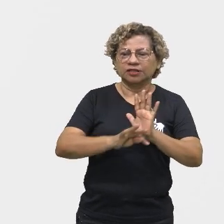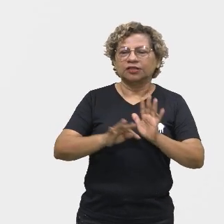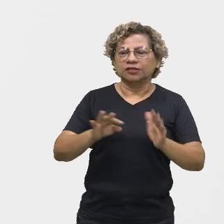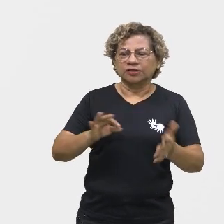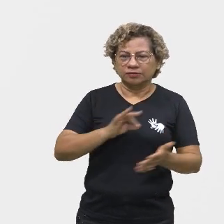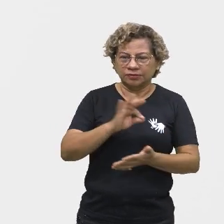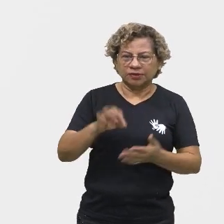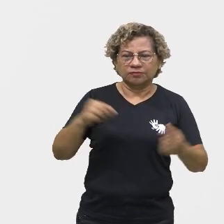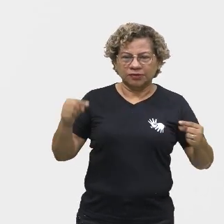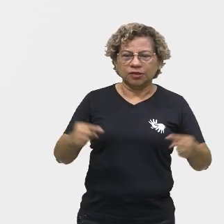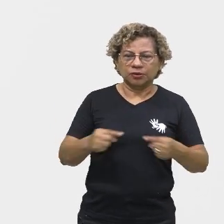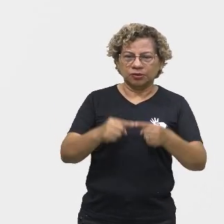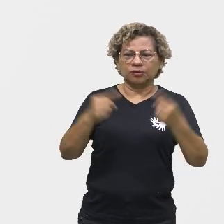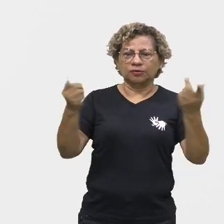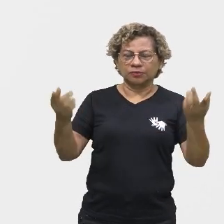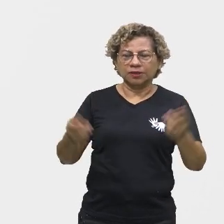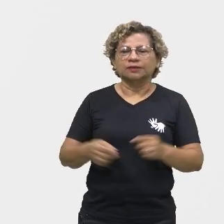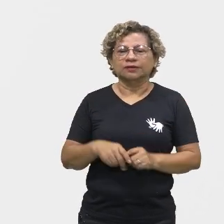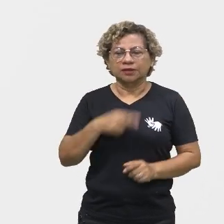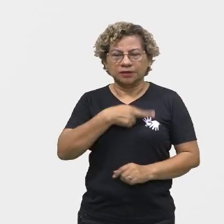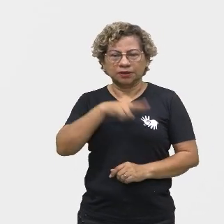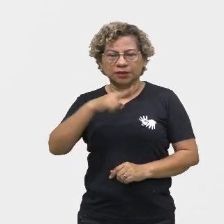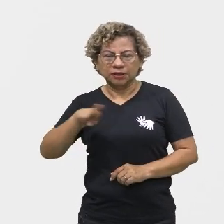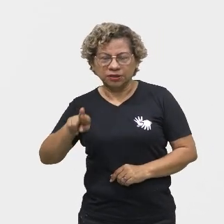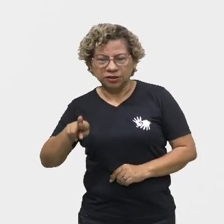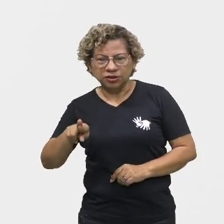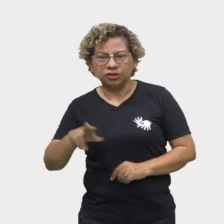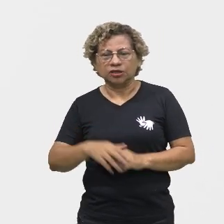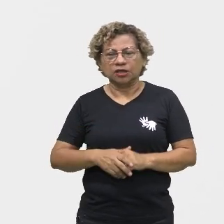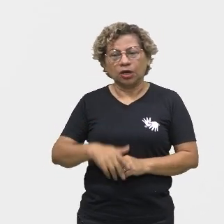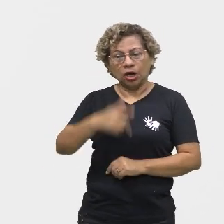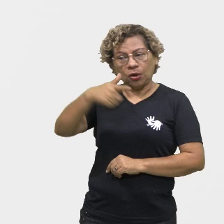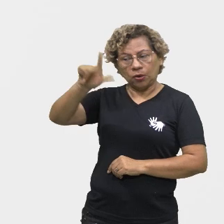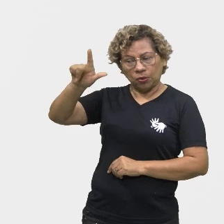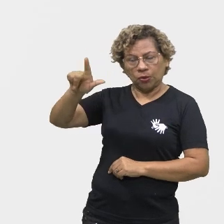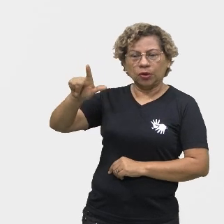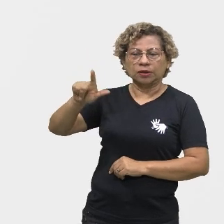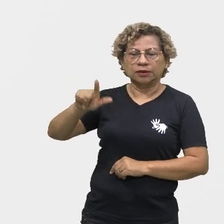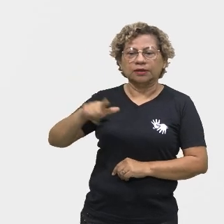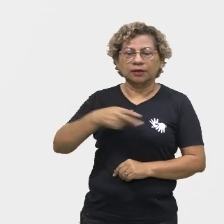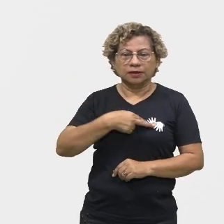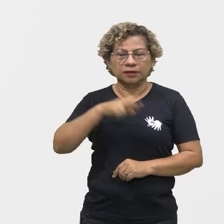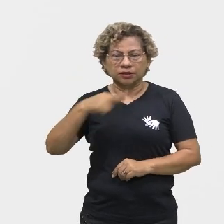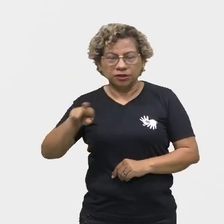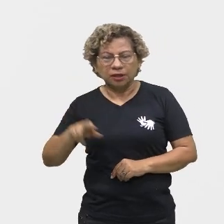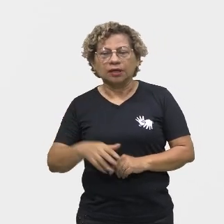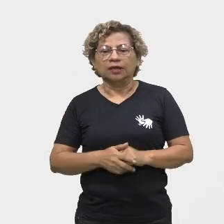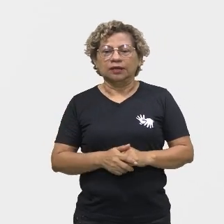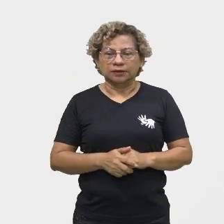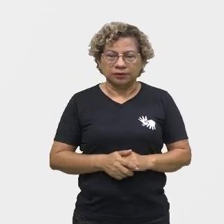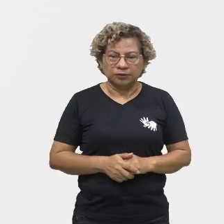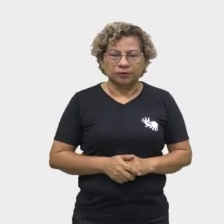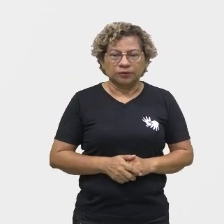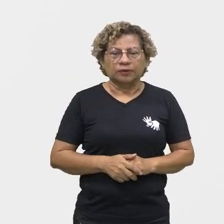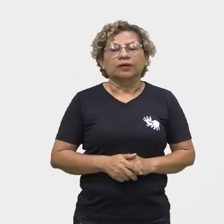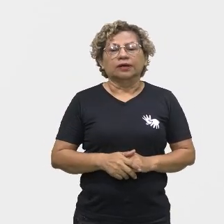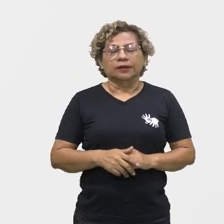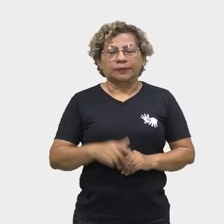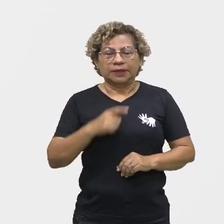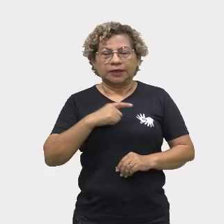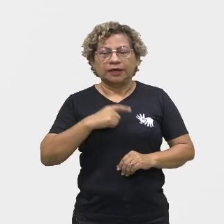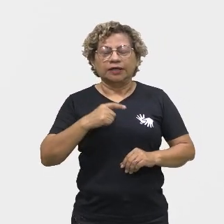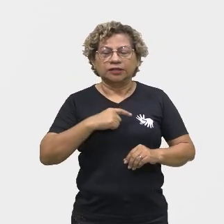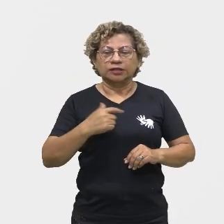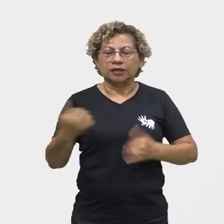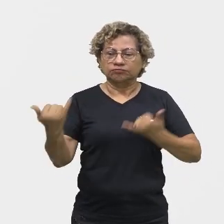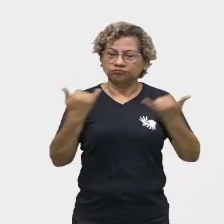das tradições religiosas de uma religião sobre a das outras? Para evitar a comercialização das